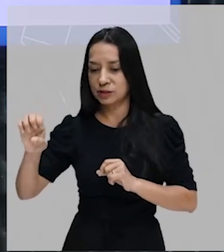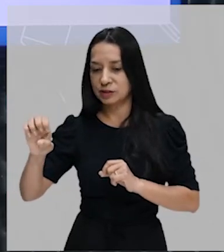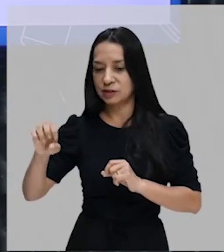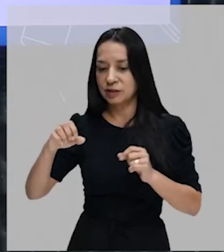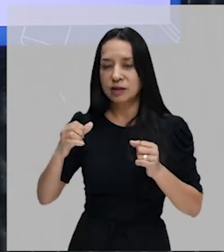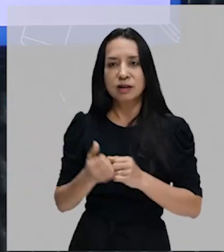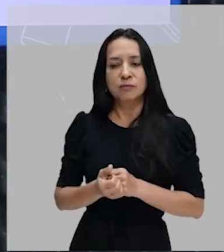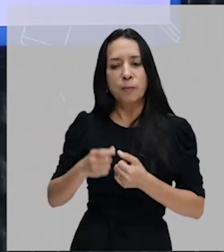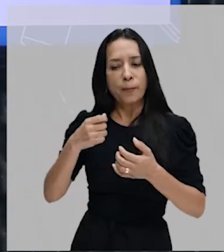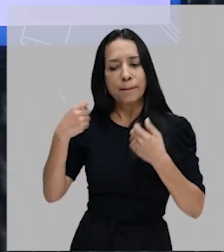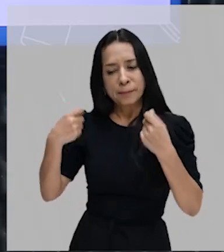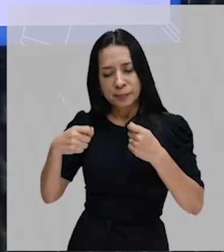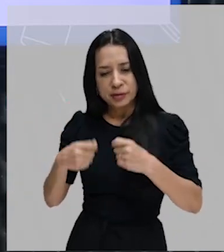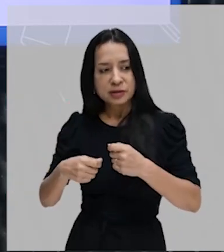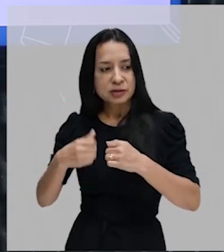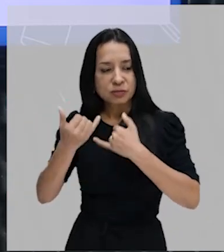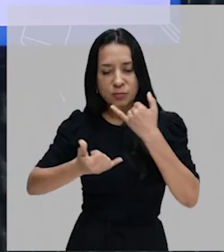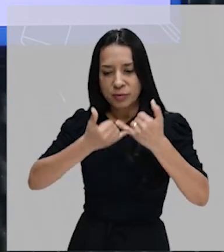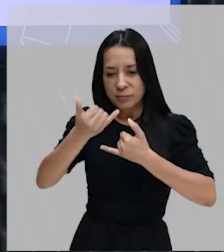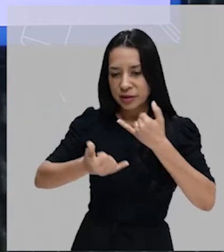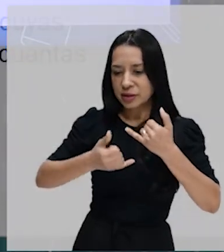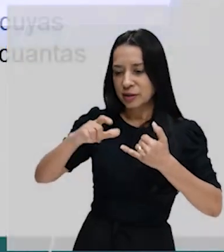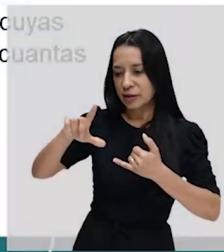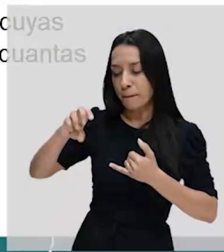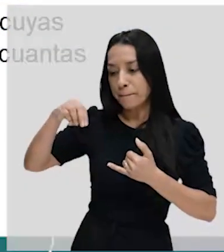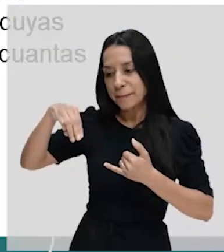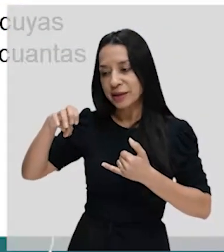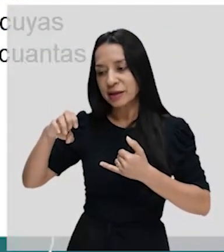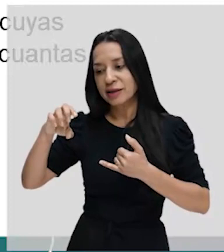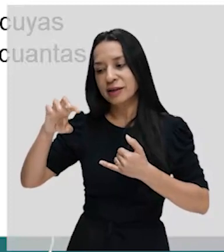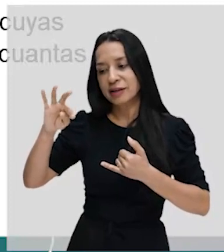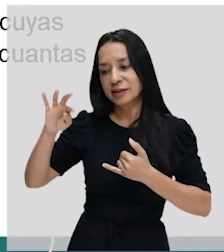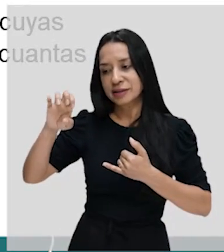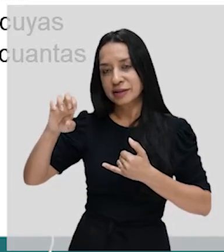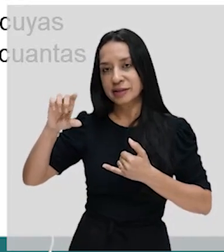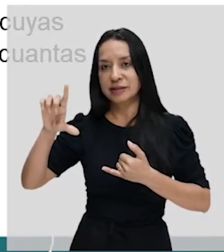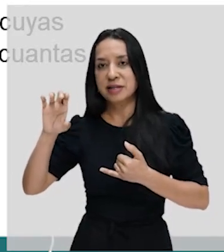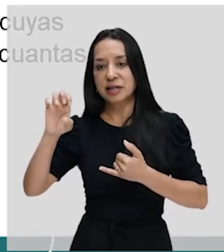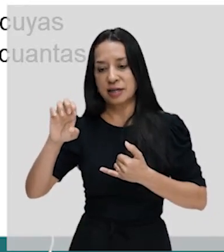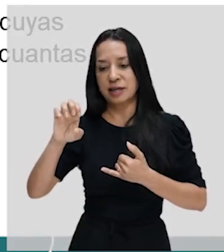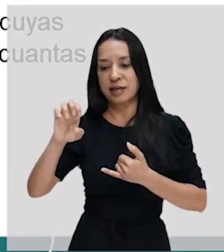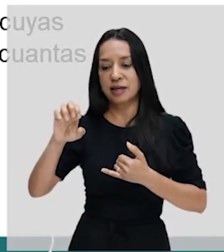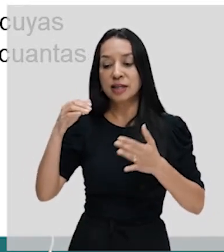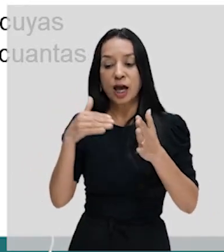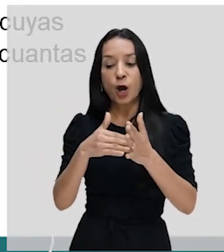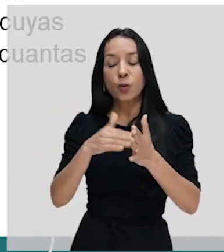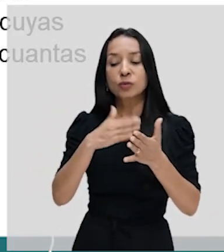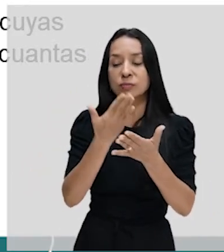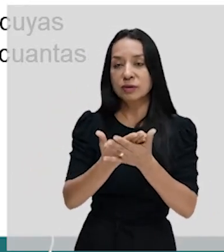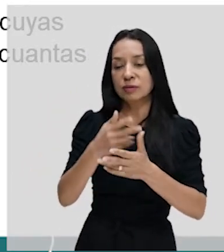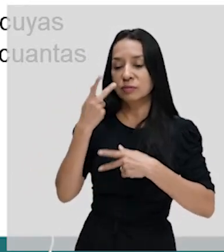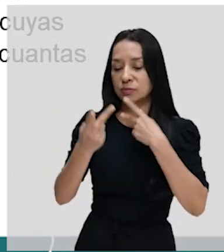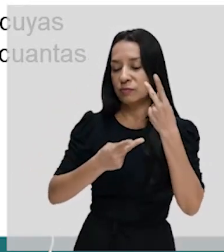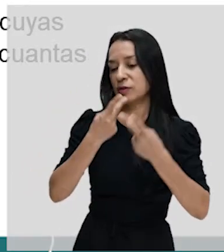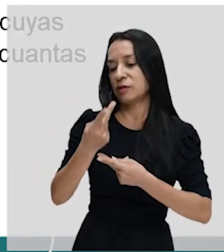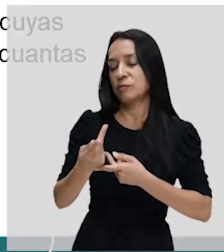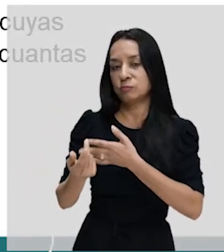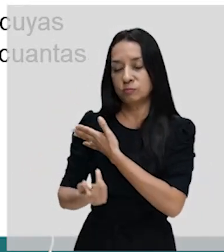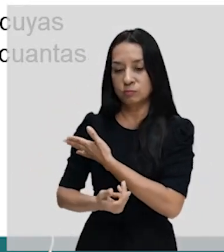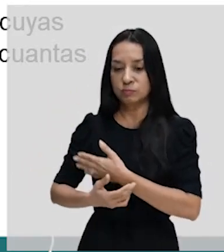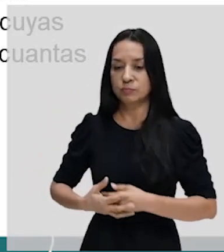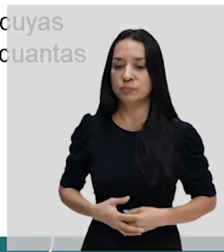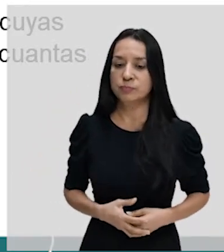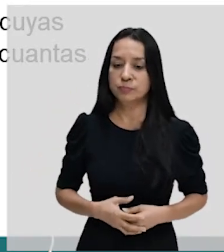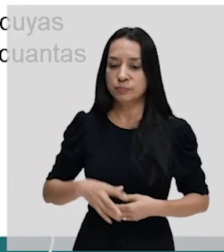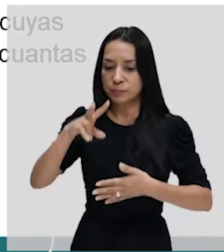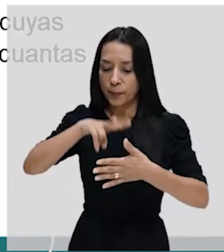aula desse assunto a gente fala sobre isso. Los pronombres relativos se refiere a un objeto